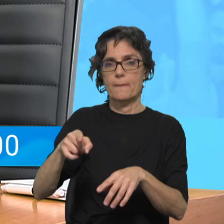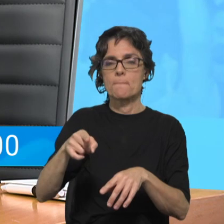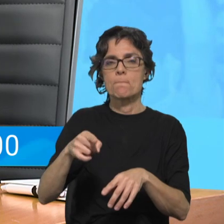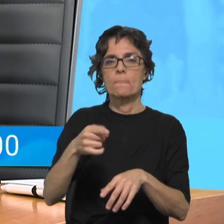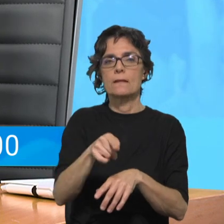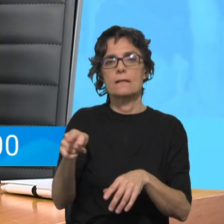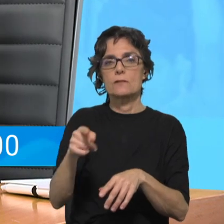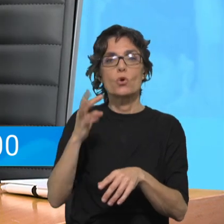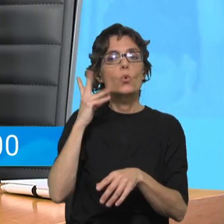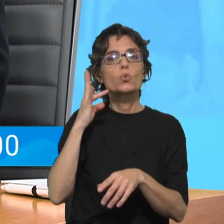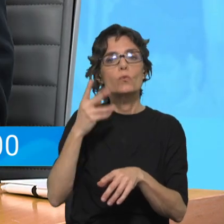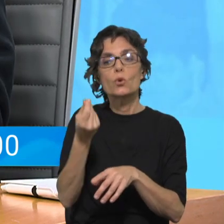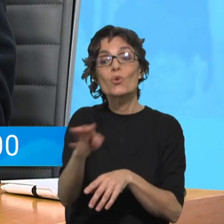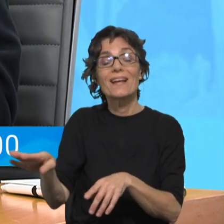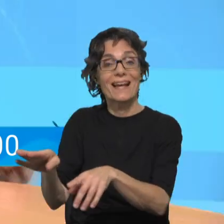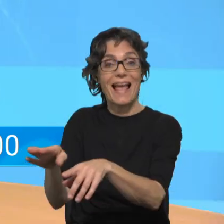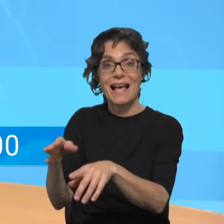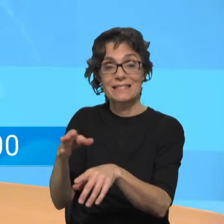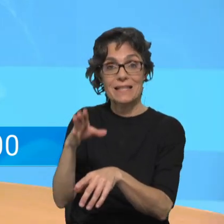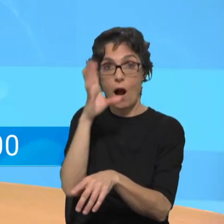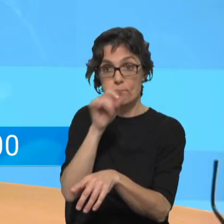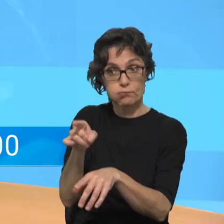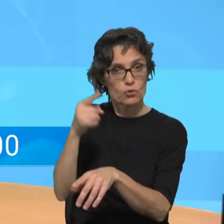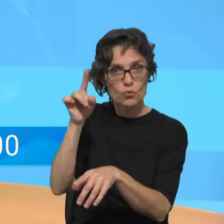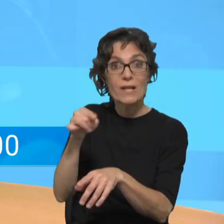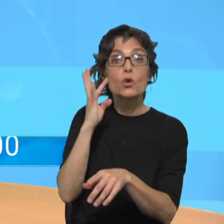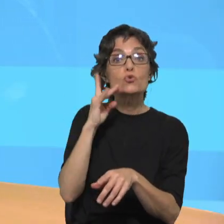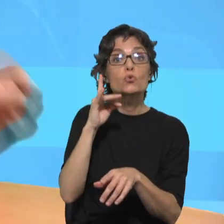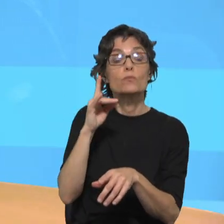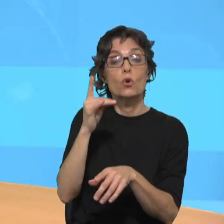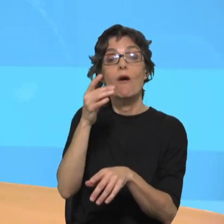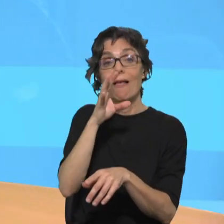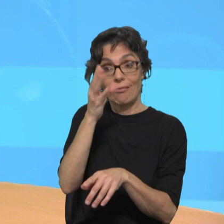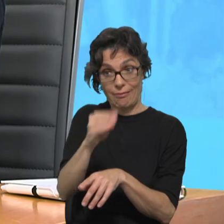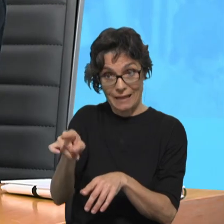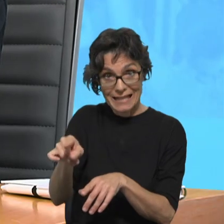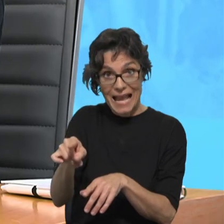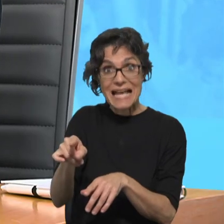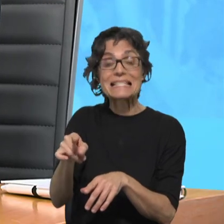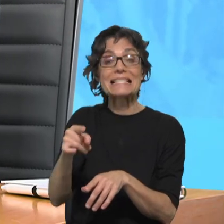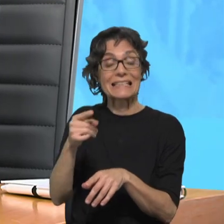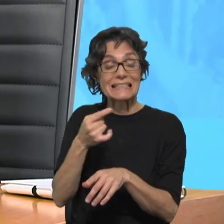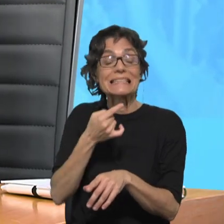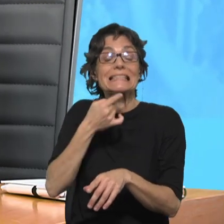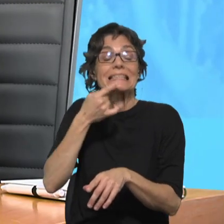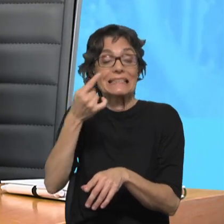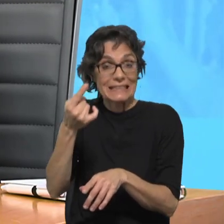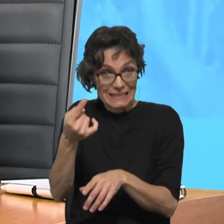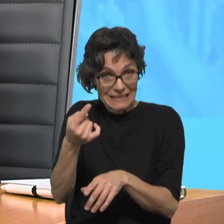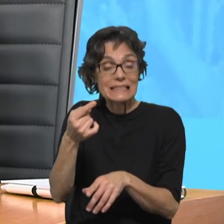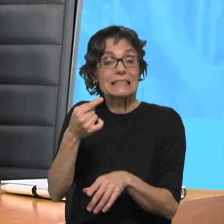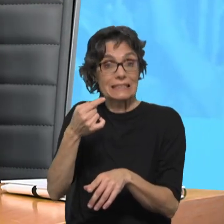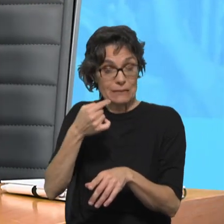das crianças abusadas. São os números das crianças alegadamente